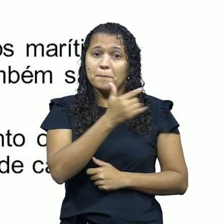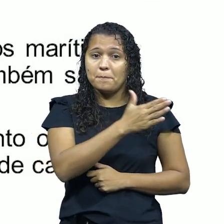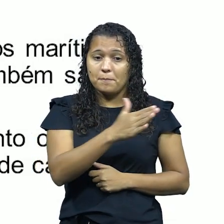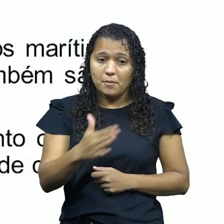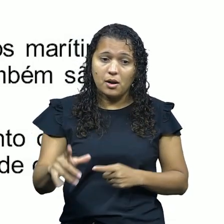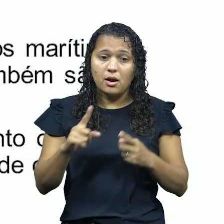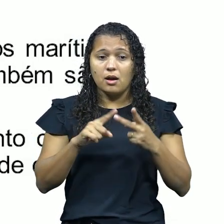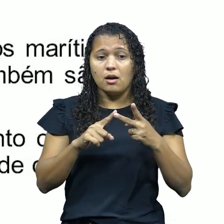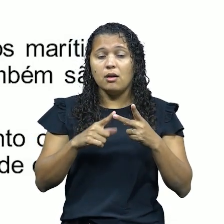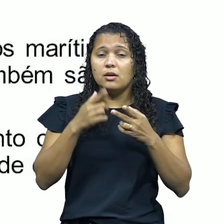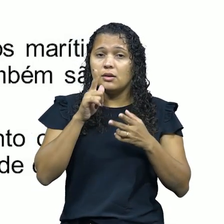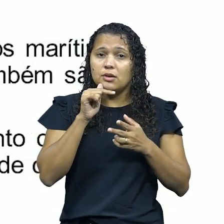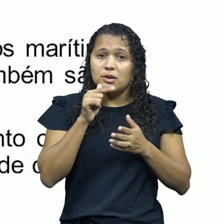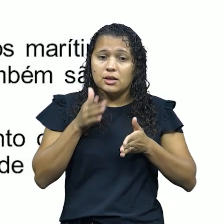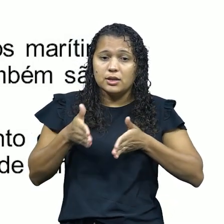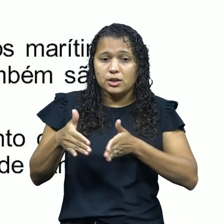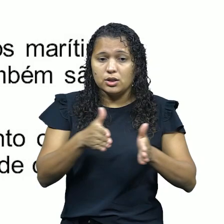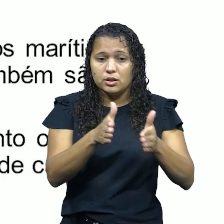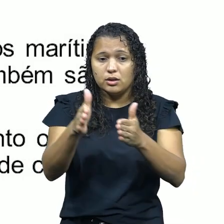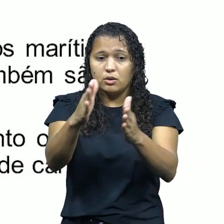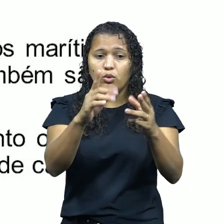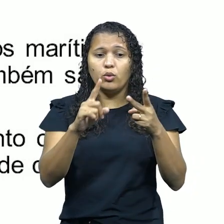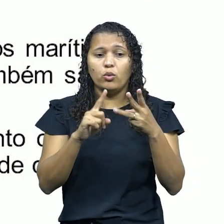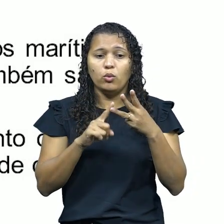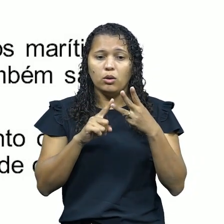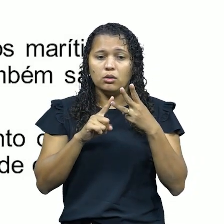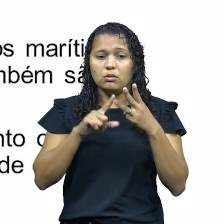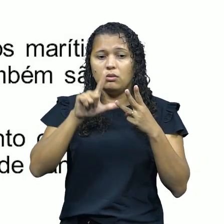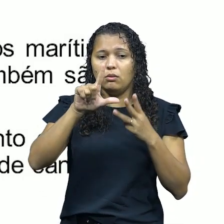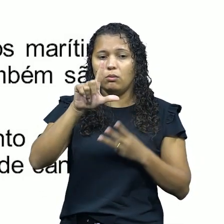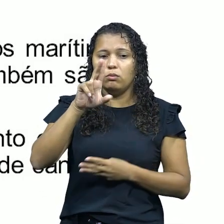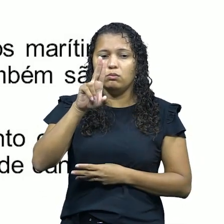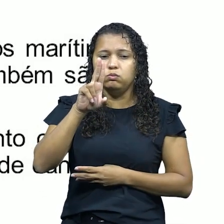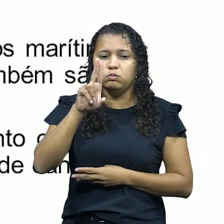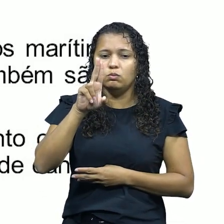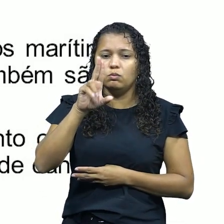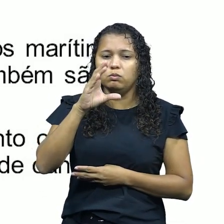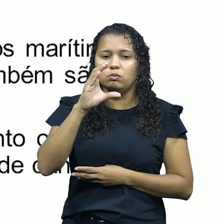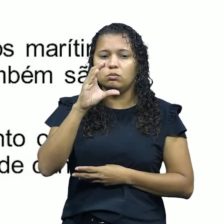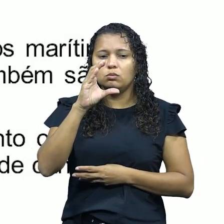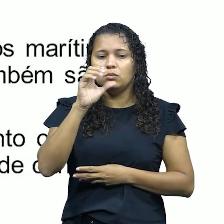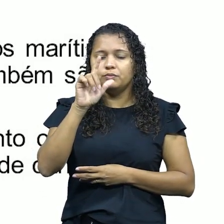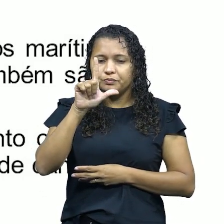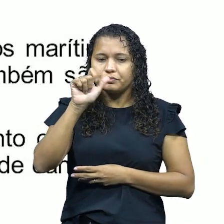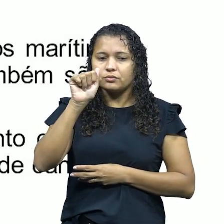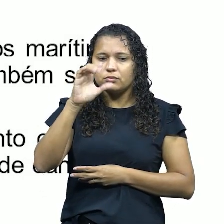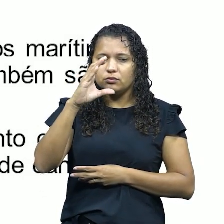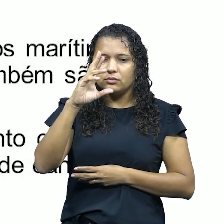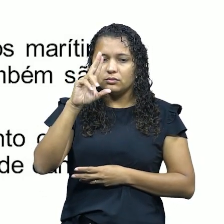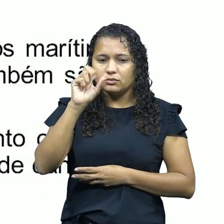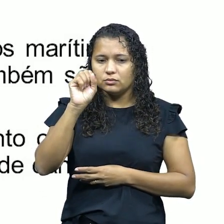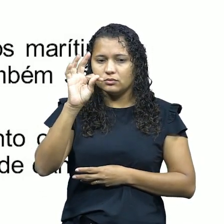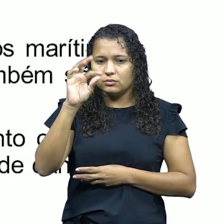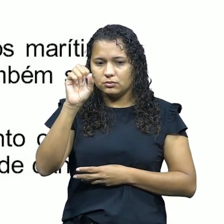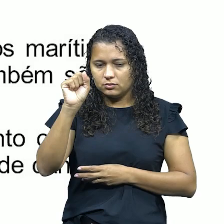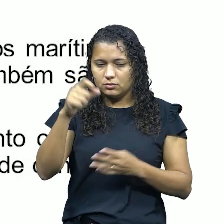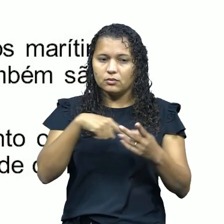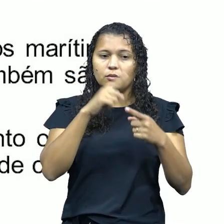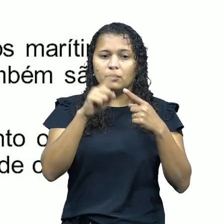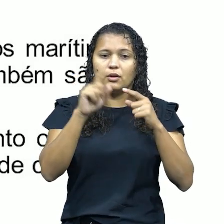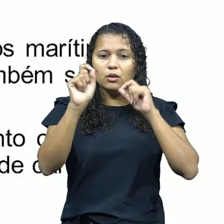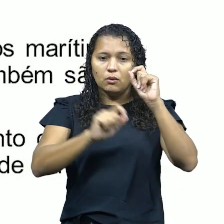portos fluviais e portos estuários e lacustres. Bom, o que é um porto marítimo? Porto marítimo, eles